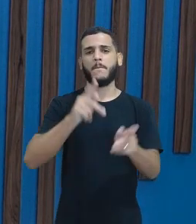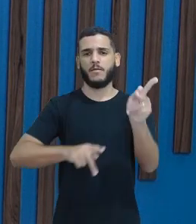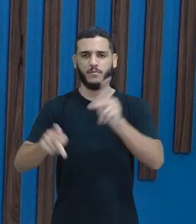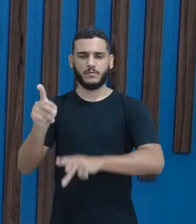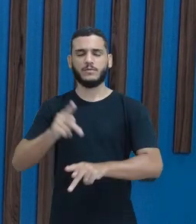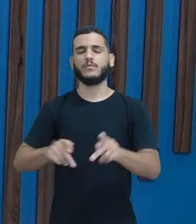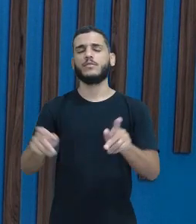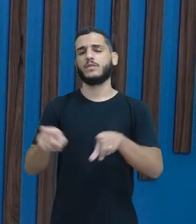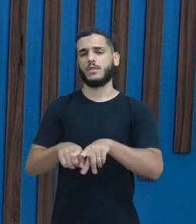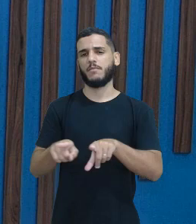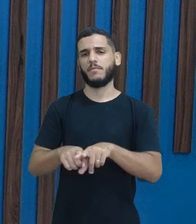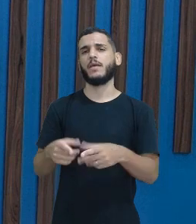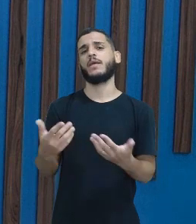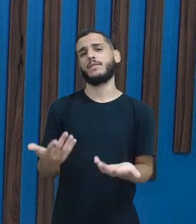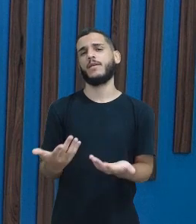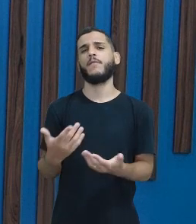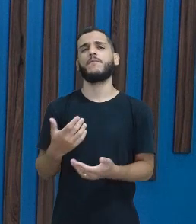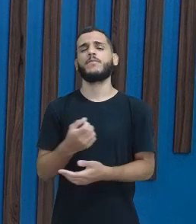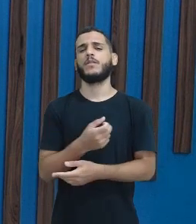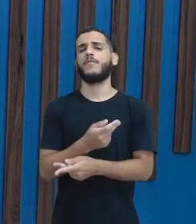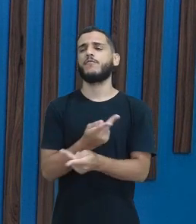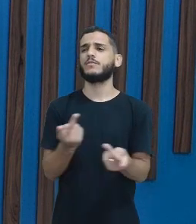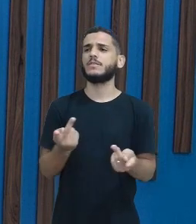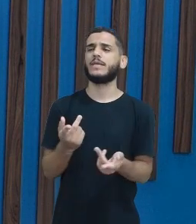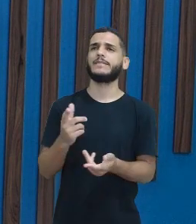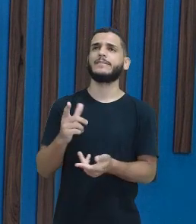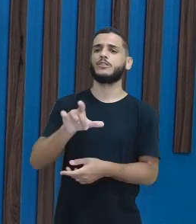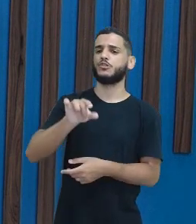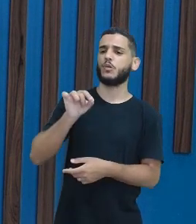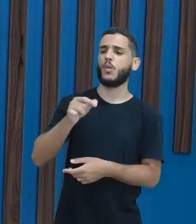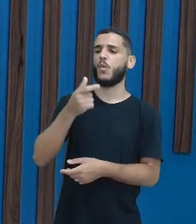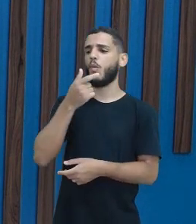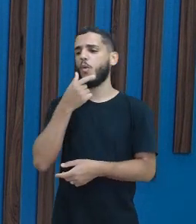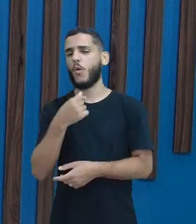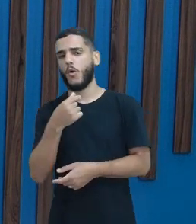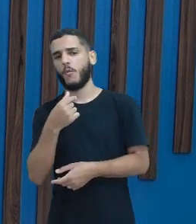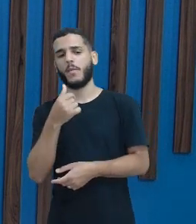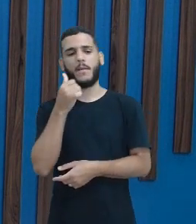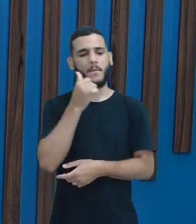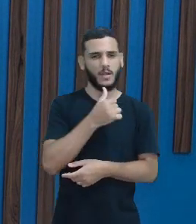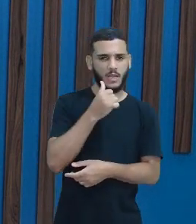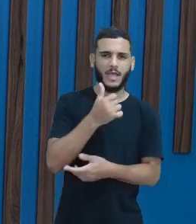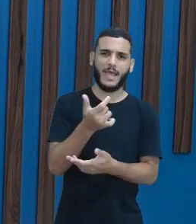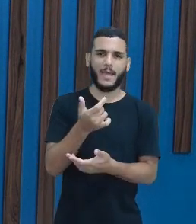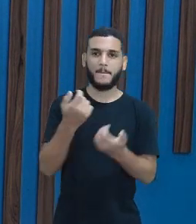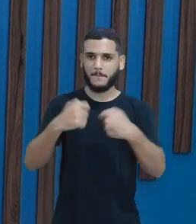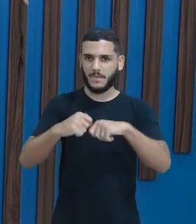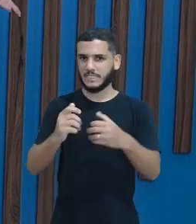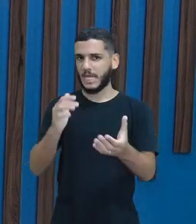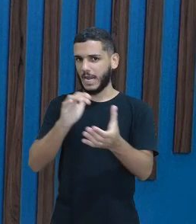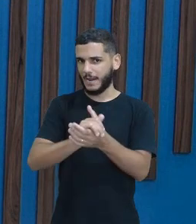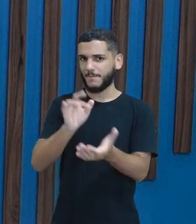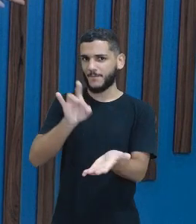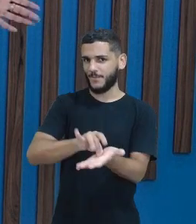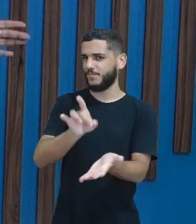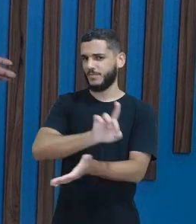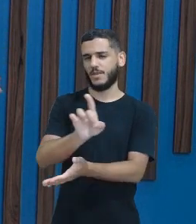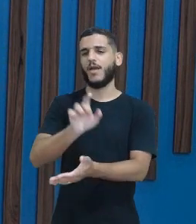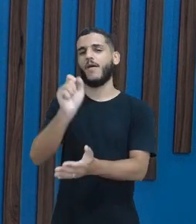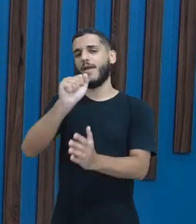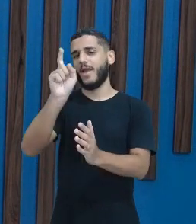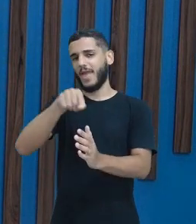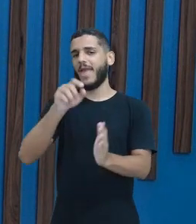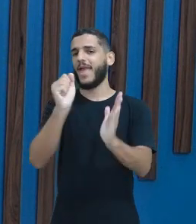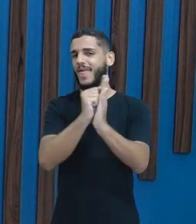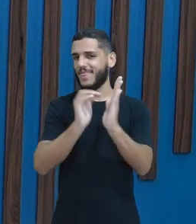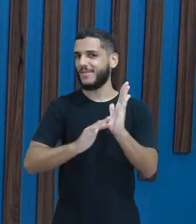de vocês. E que tal? Vocês escolhem um griot. E aí não precisa casar de verdade não, tá, gente? Porque a gente vai fazer assim como atividade